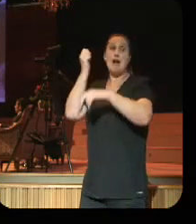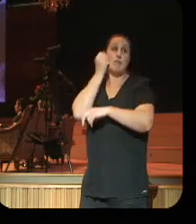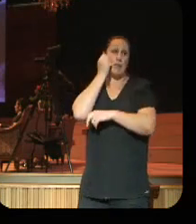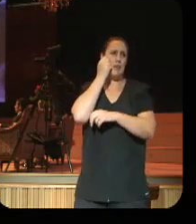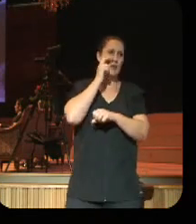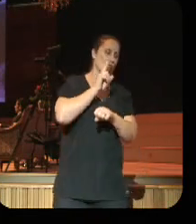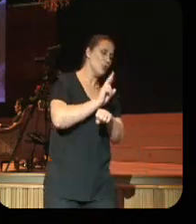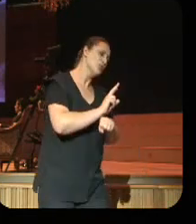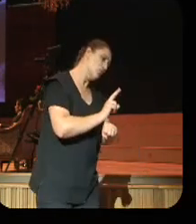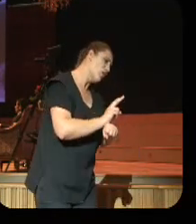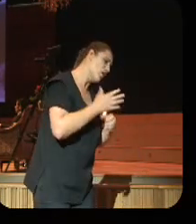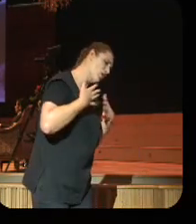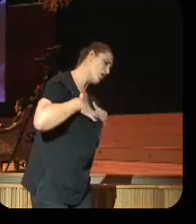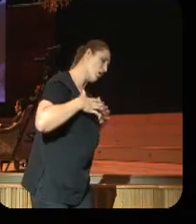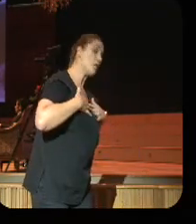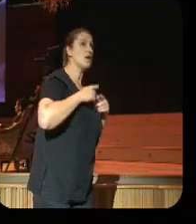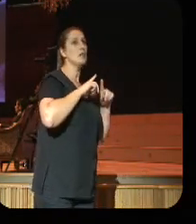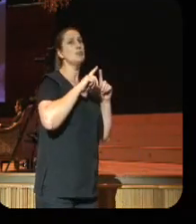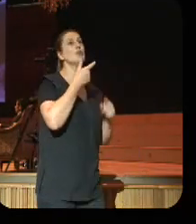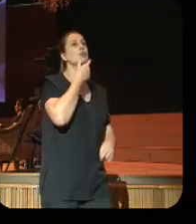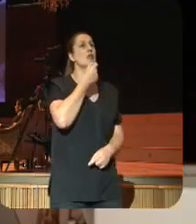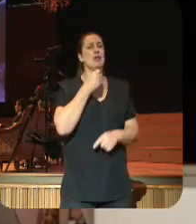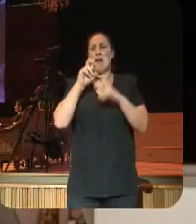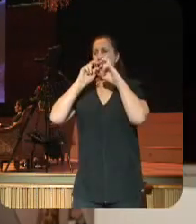assim foi, mas o menino não parava de chorar,